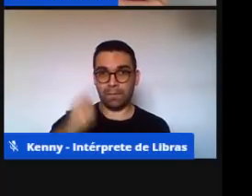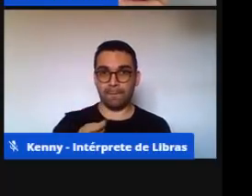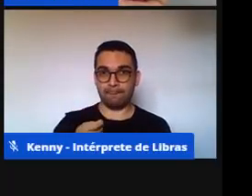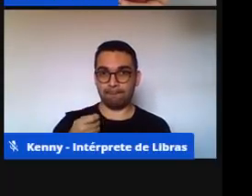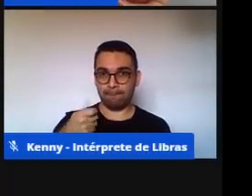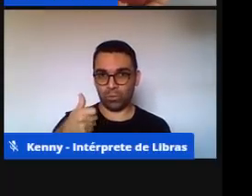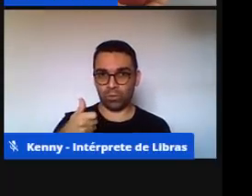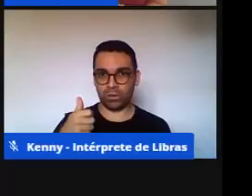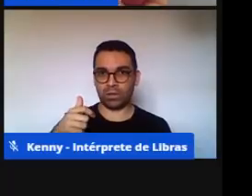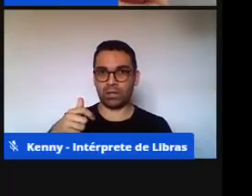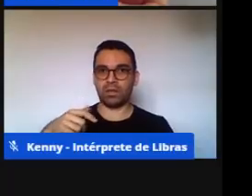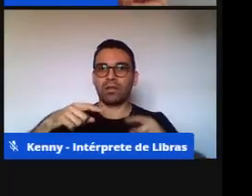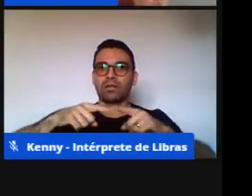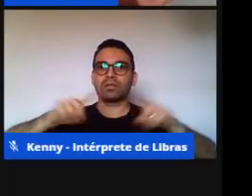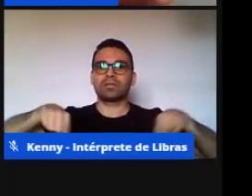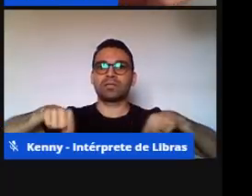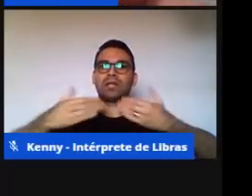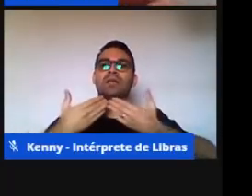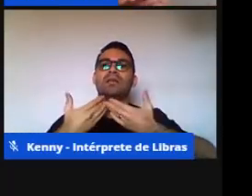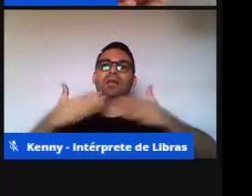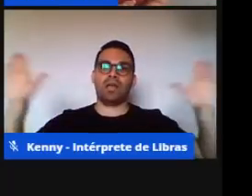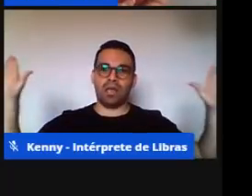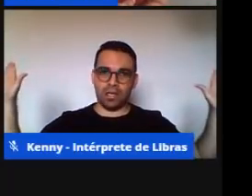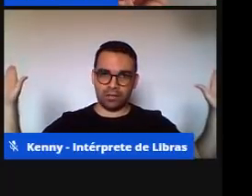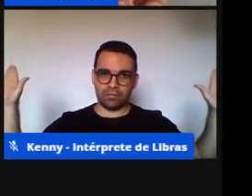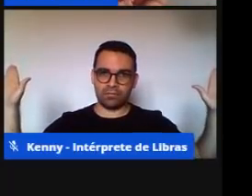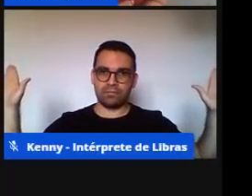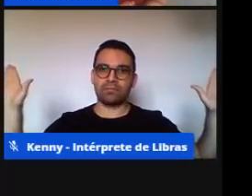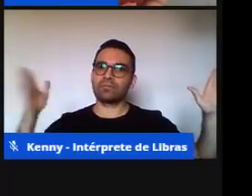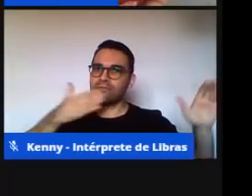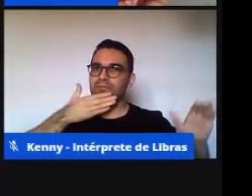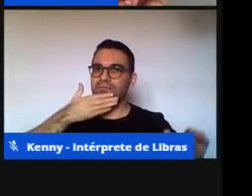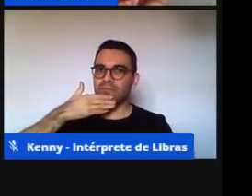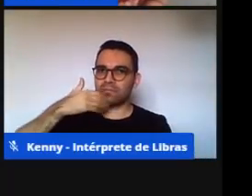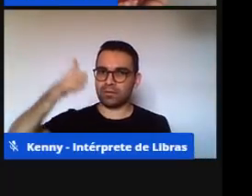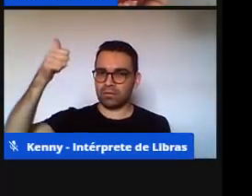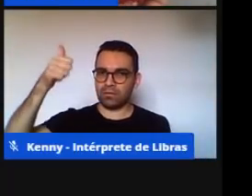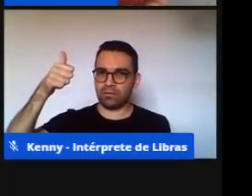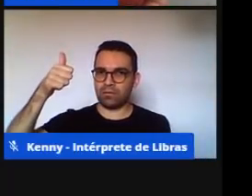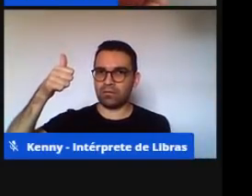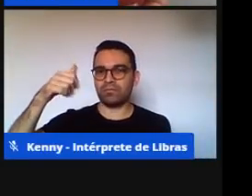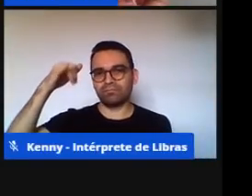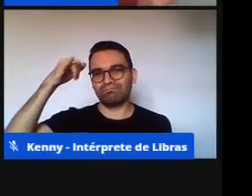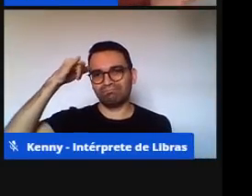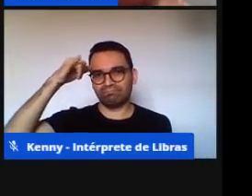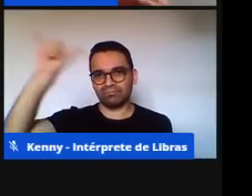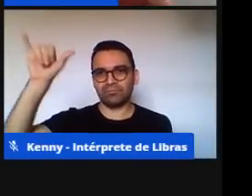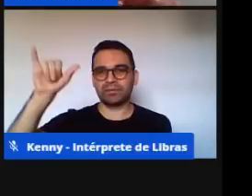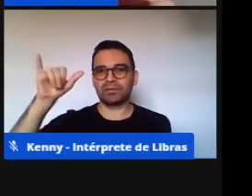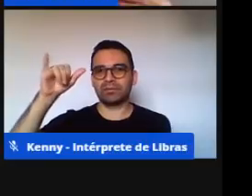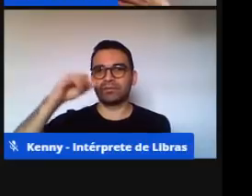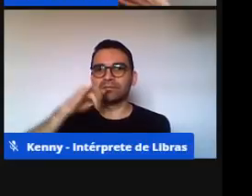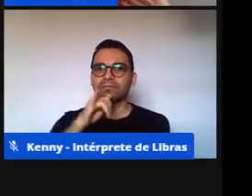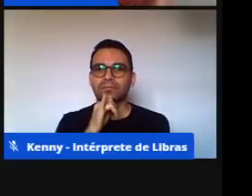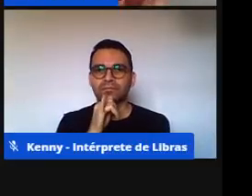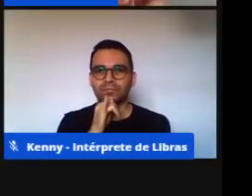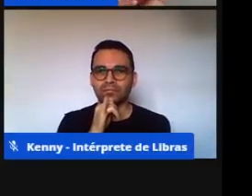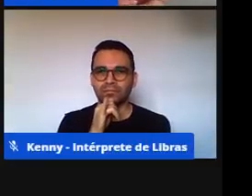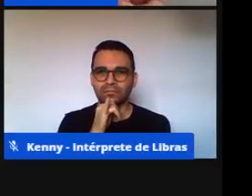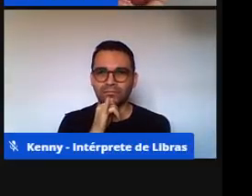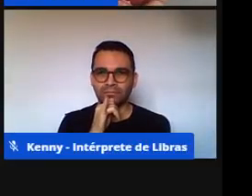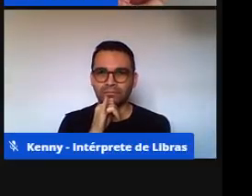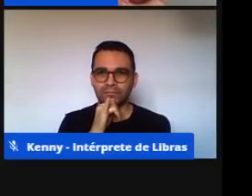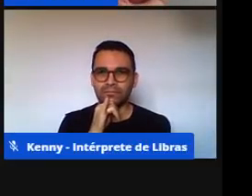abertos, não tem problema. Mas o máximo que se puder evitar, melhor. Evitar também aquelas aglomeraçõezinhas que às vezes acontecem em sala